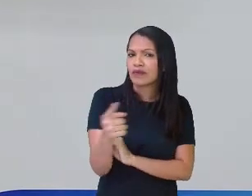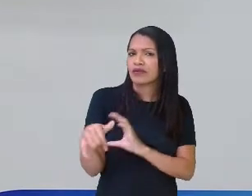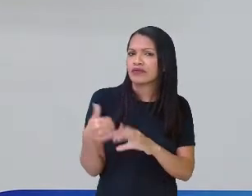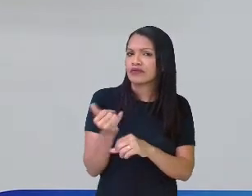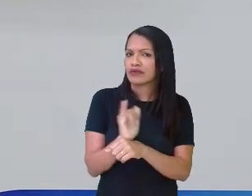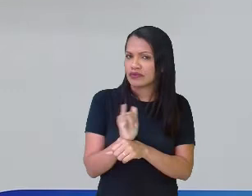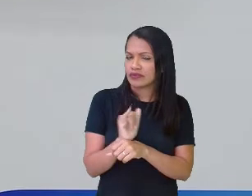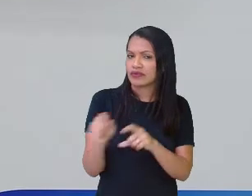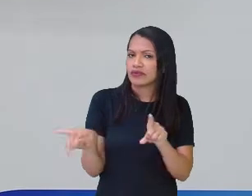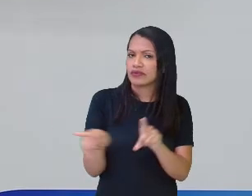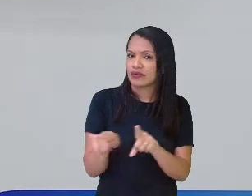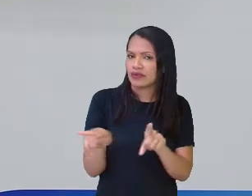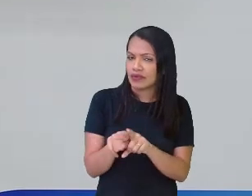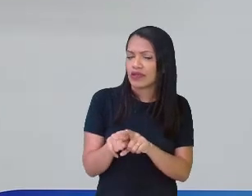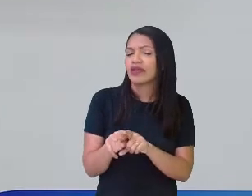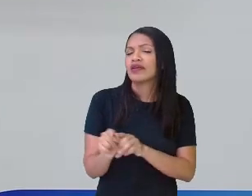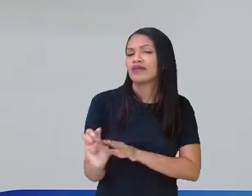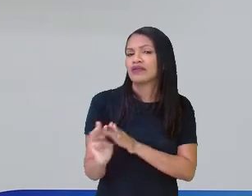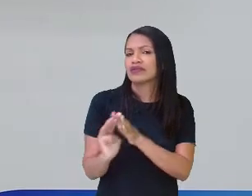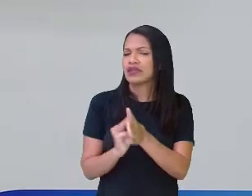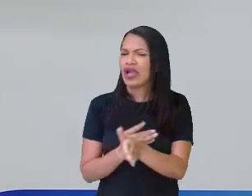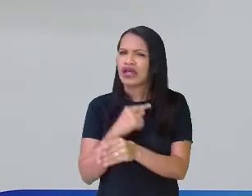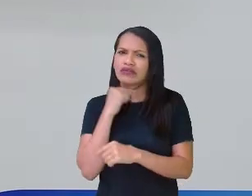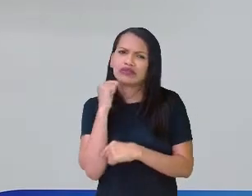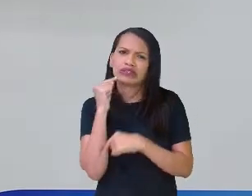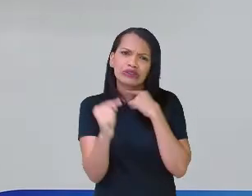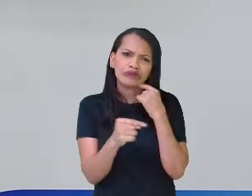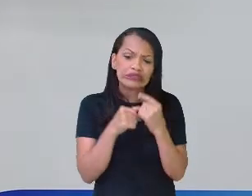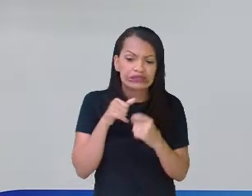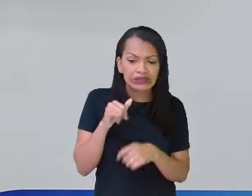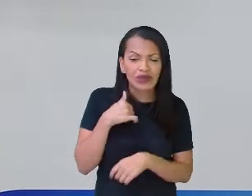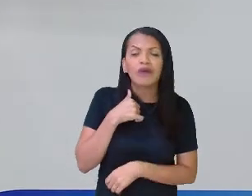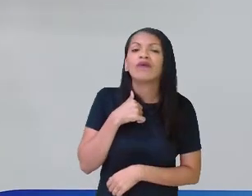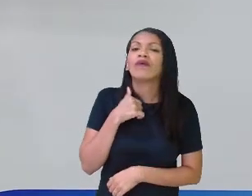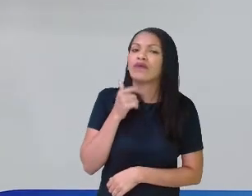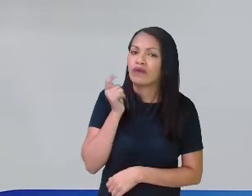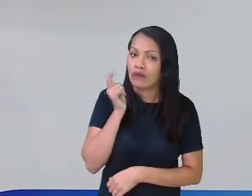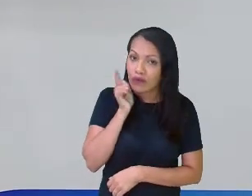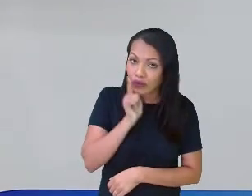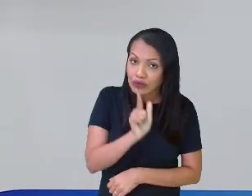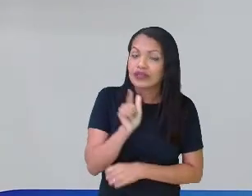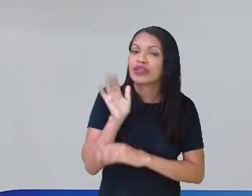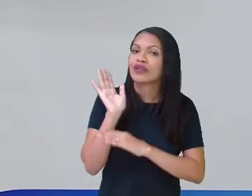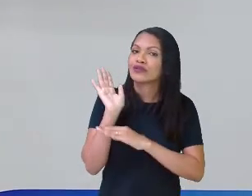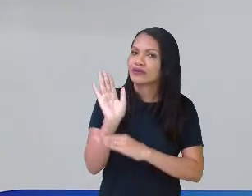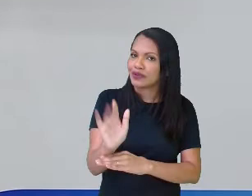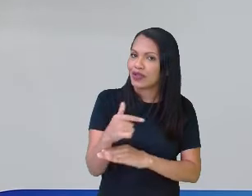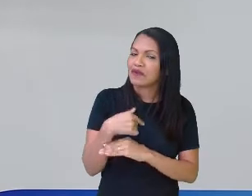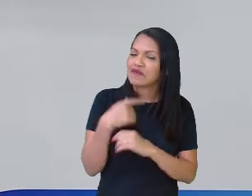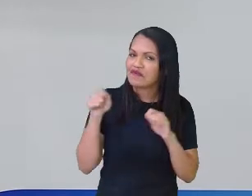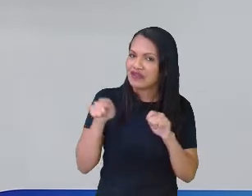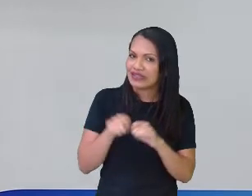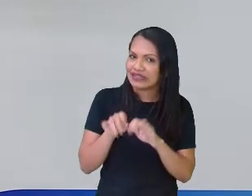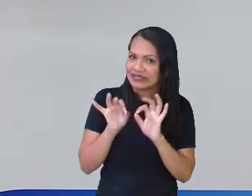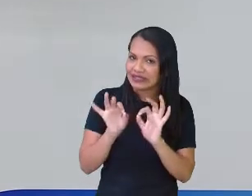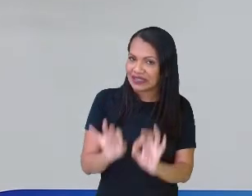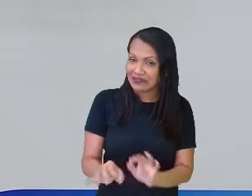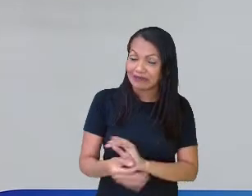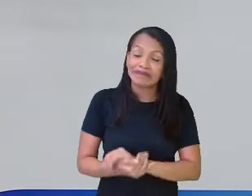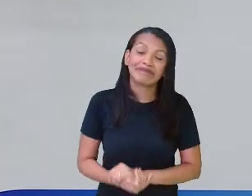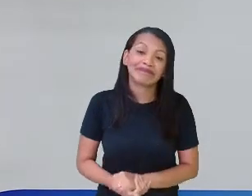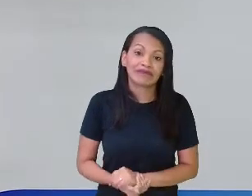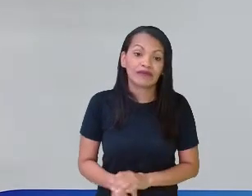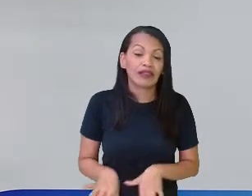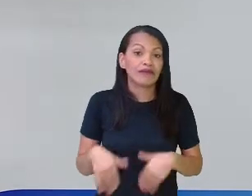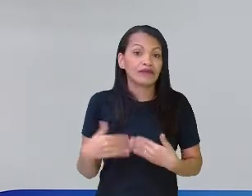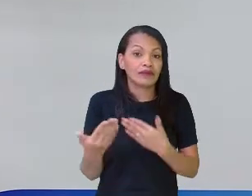deixar mensagem, ter alguma dúvida. Se eu conseguir te ajudar, certamente eu farei, beleza?